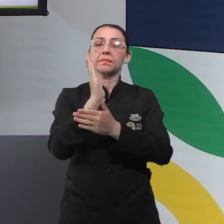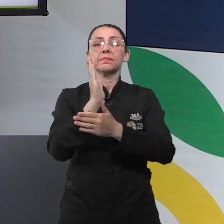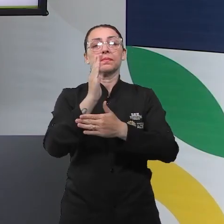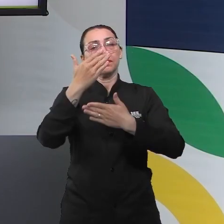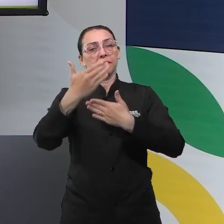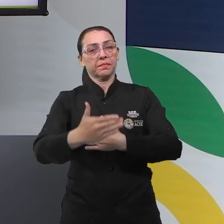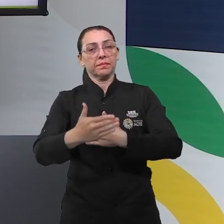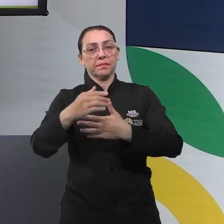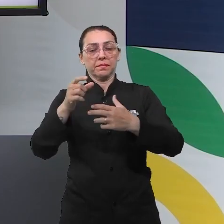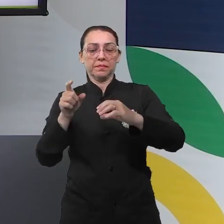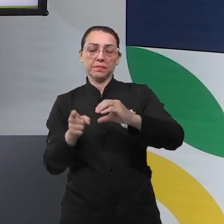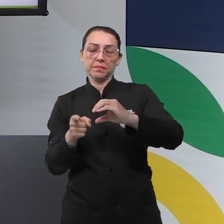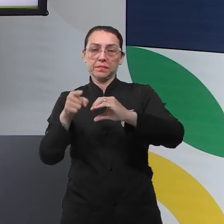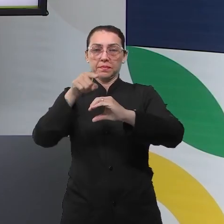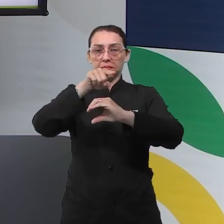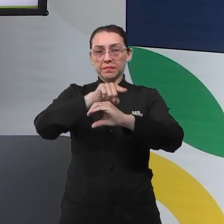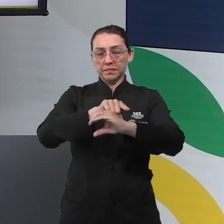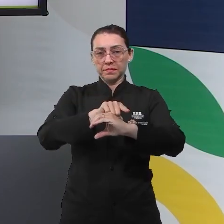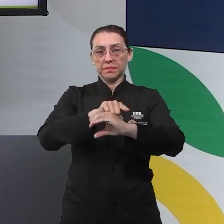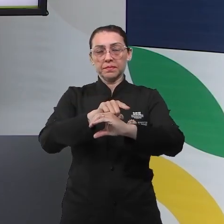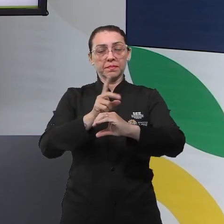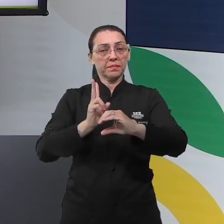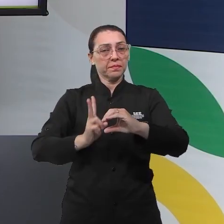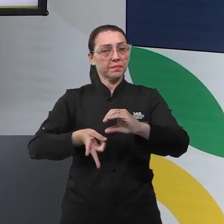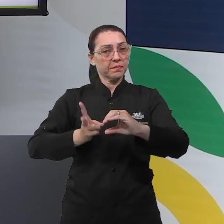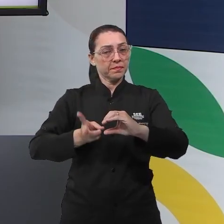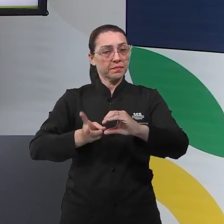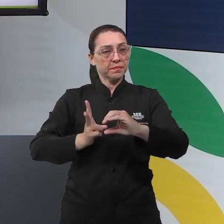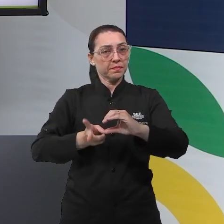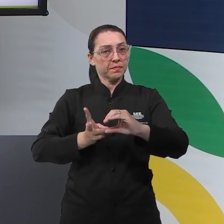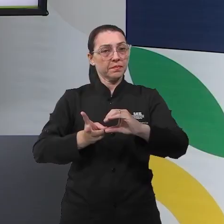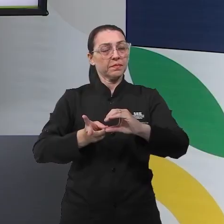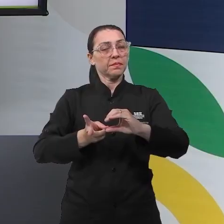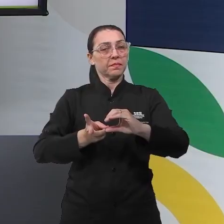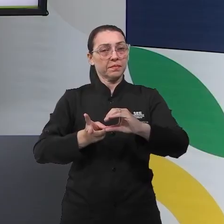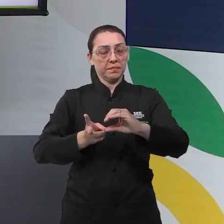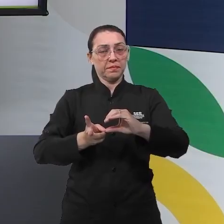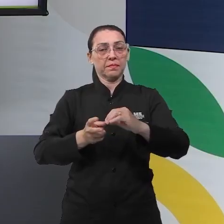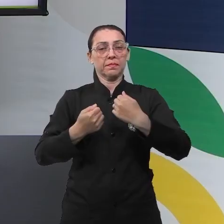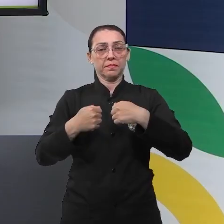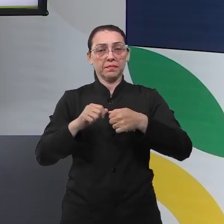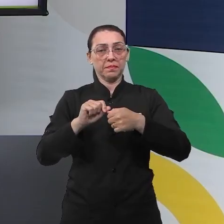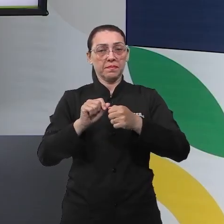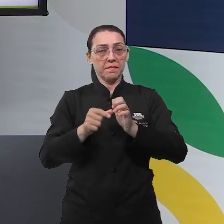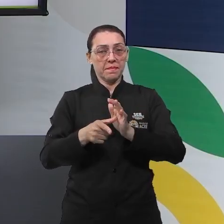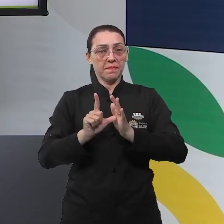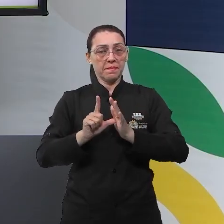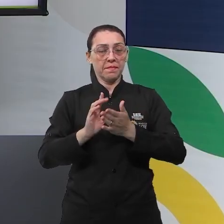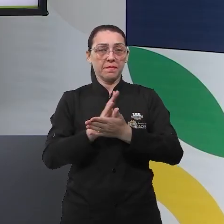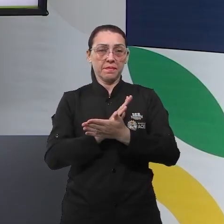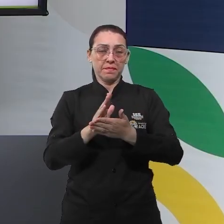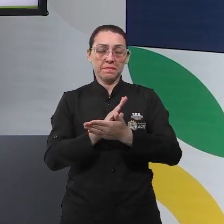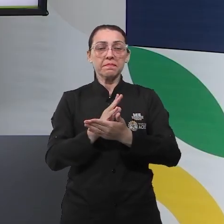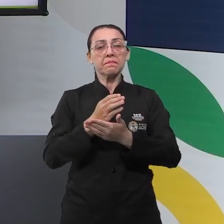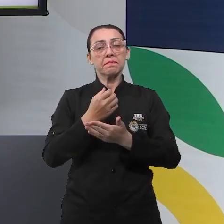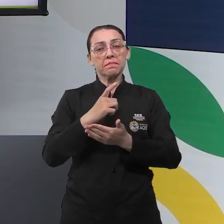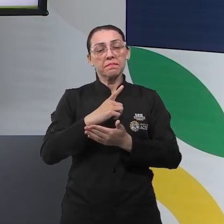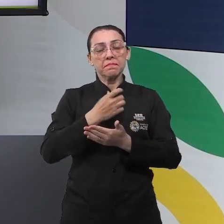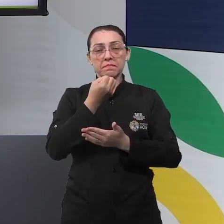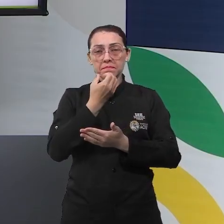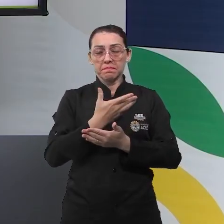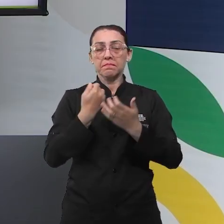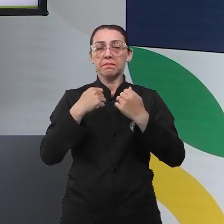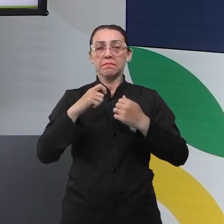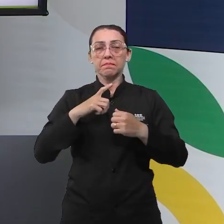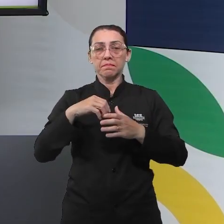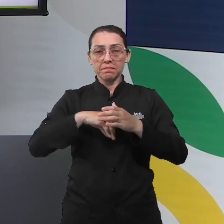Enseja. Ou seja, é uma questão de sempre uma ação leva a consequência. E para termos consequências boas, temos que